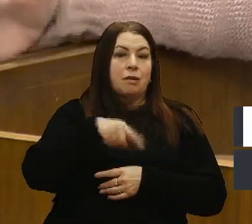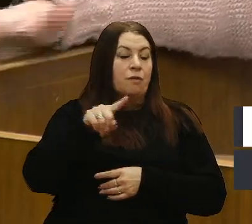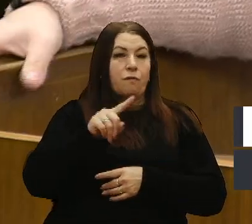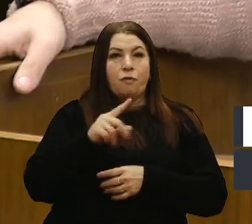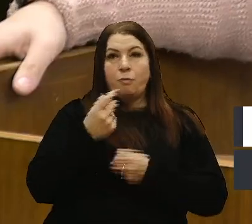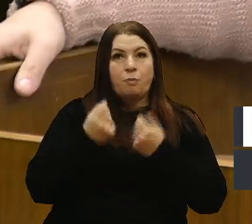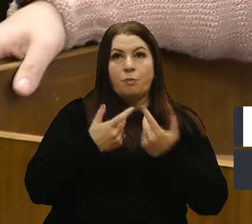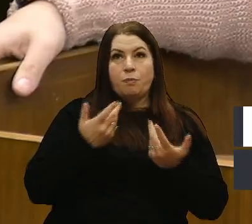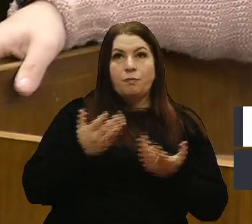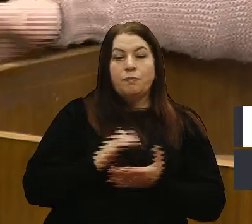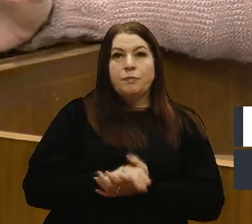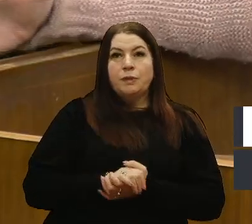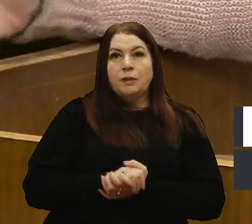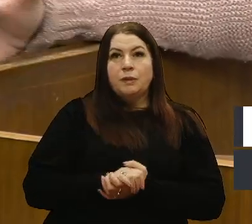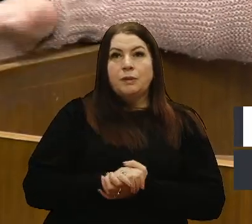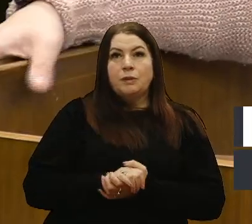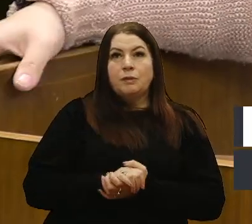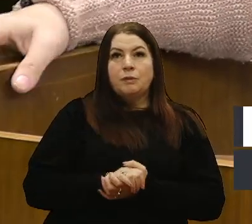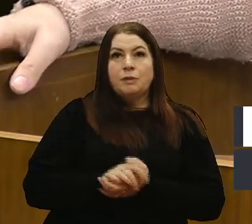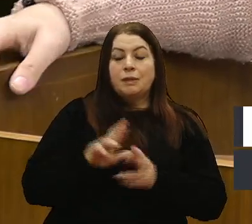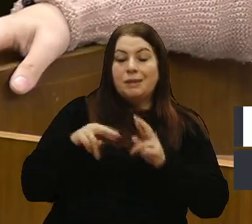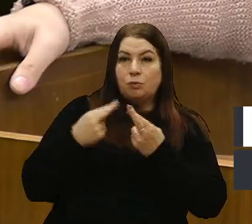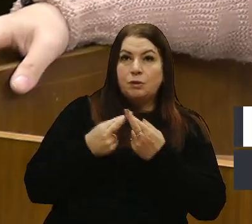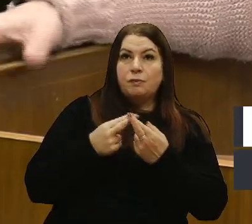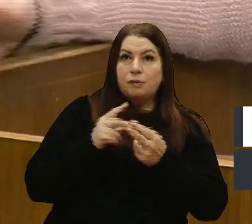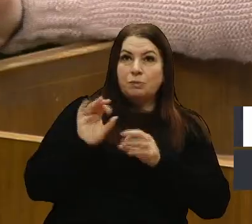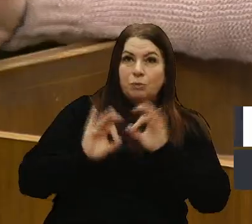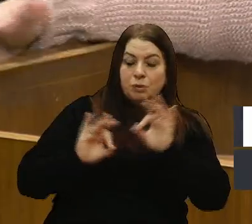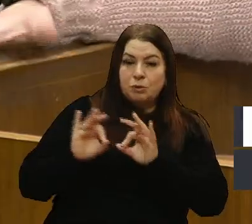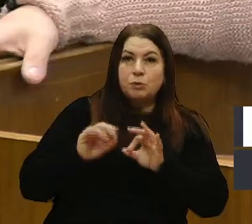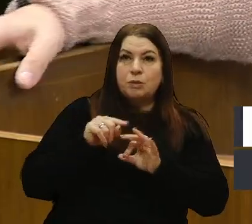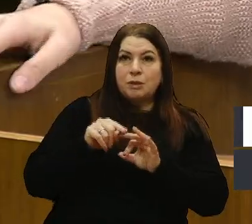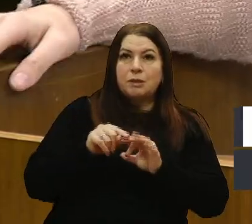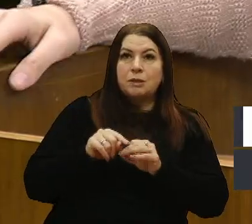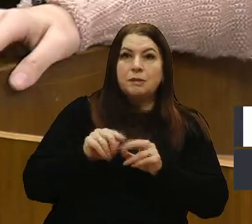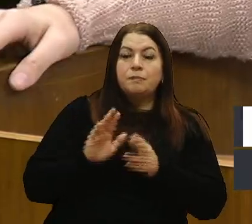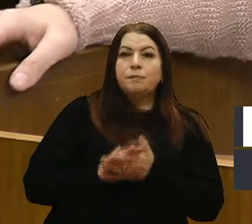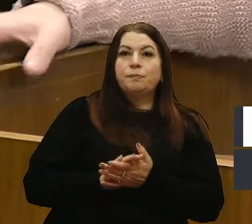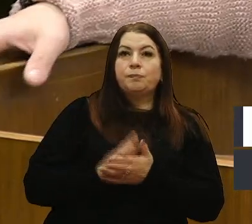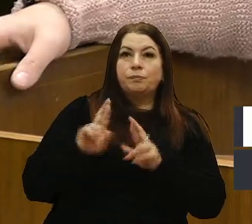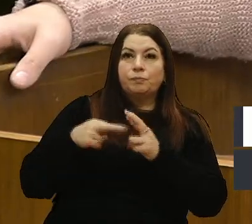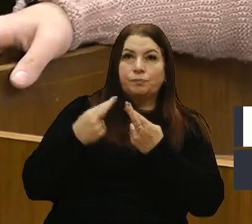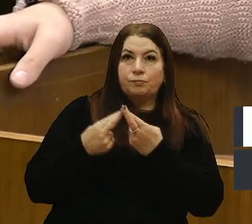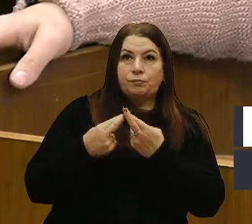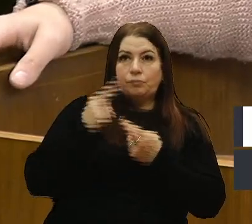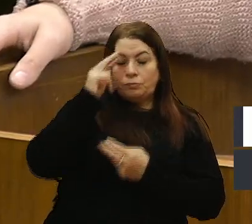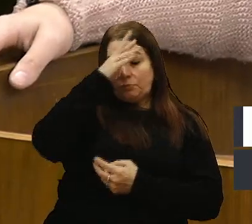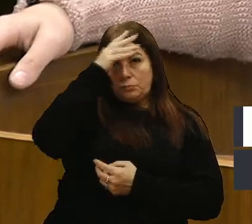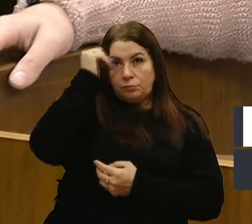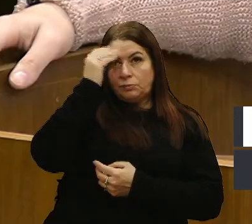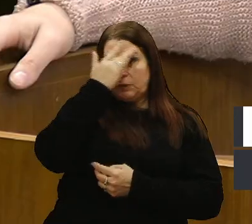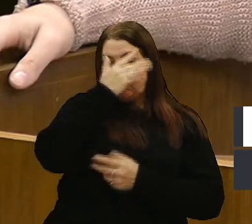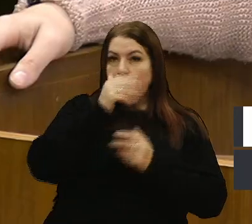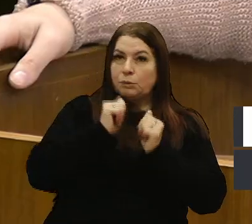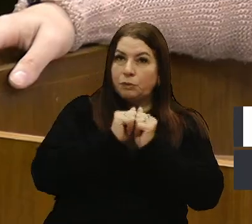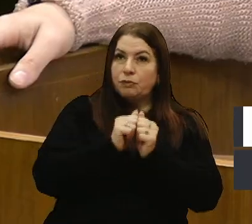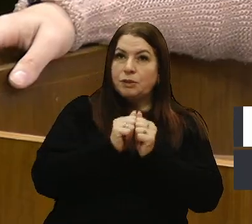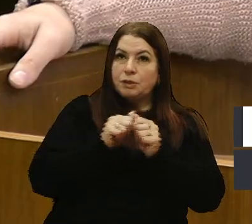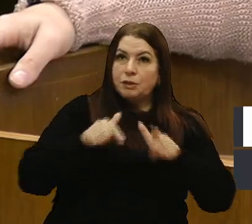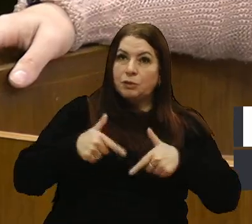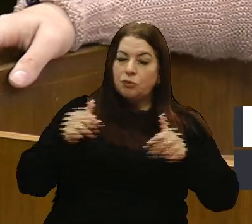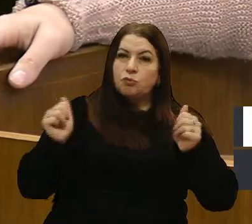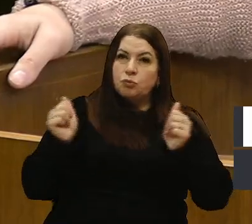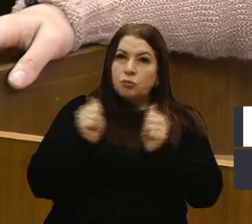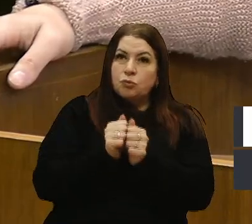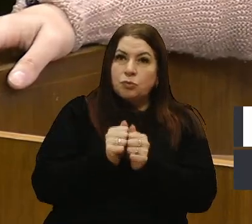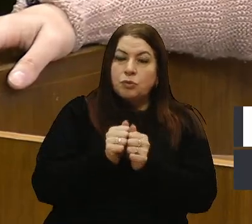algumas questões, né, de agenda, mas vamos sincronizar com a agenda do prefeito para podermos fazer essa ação